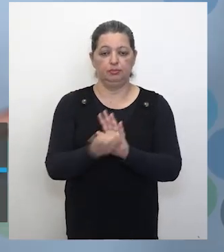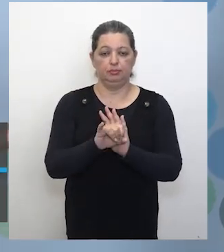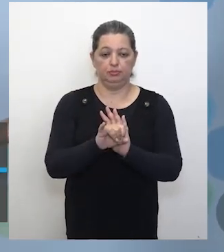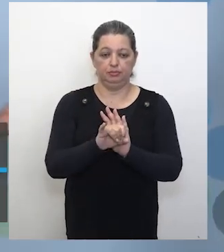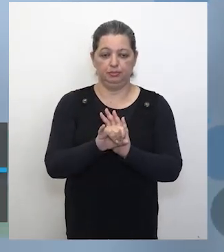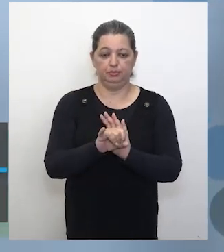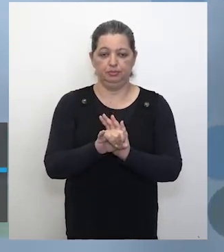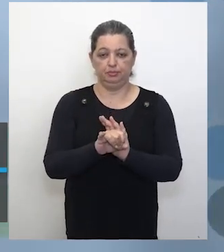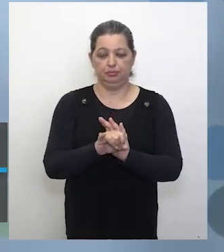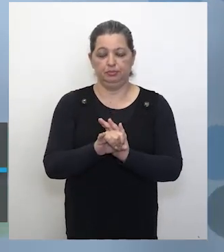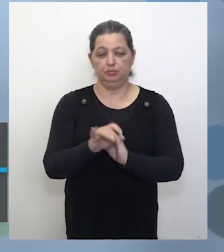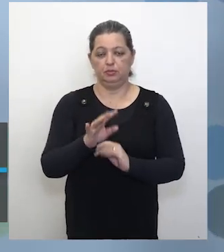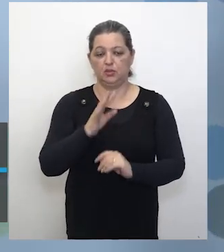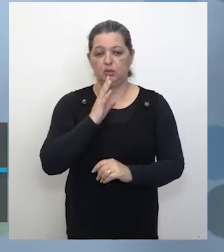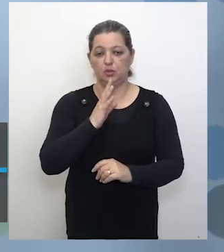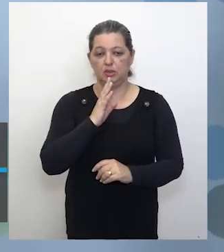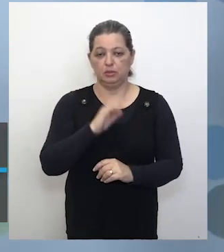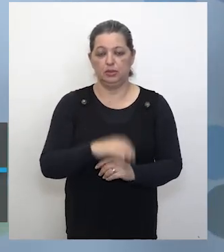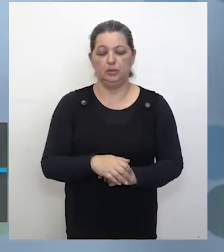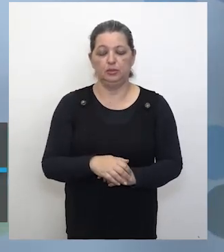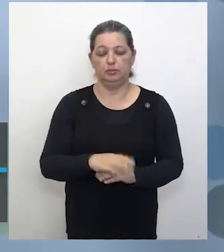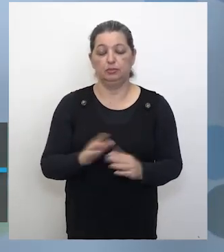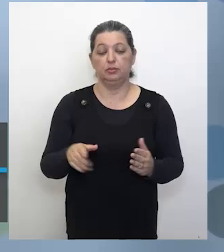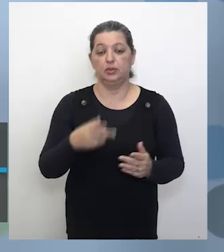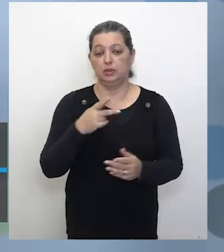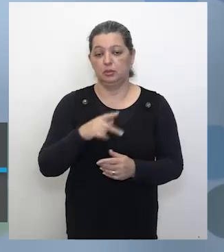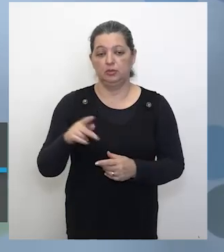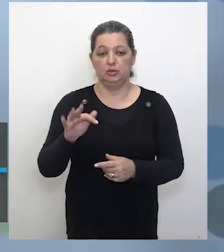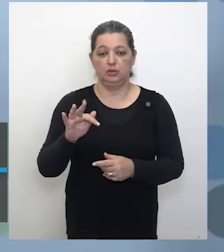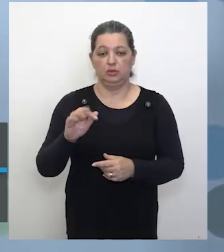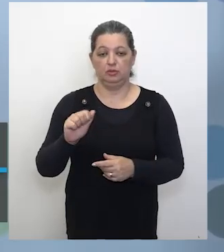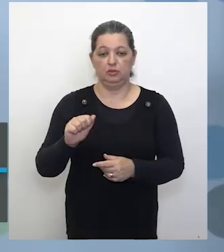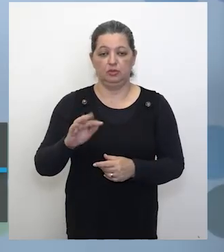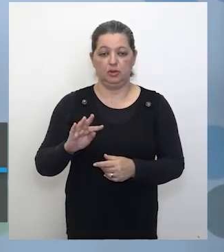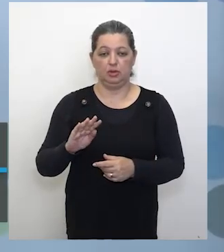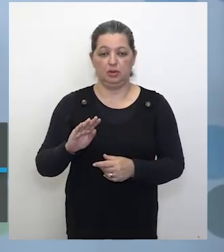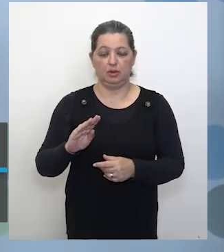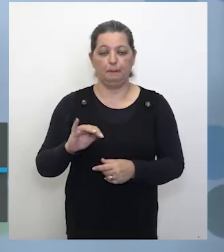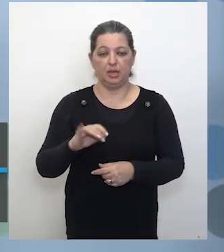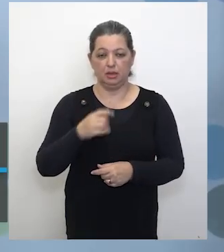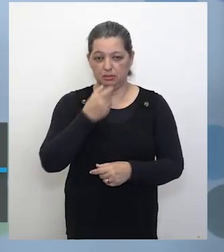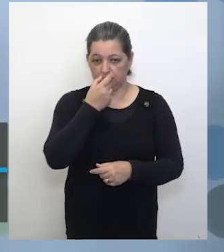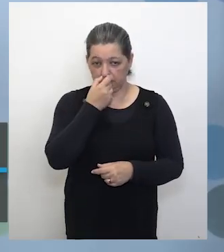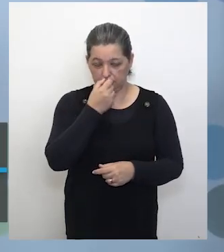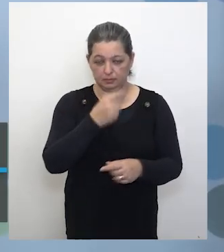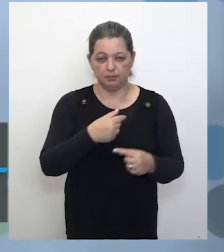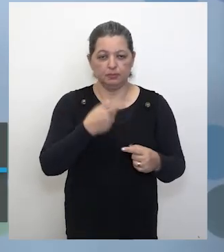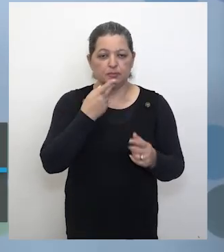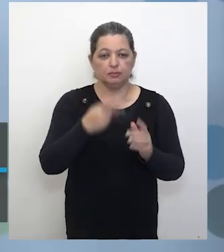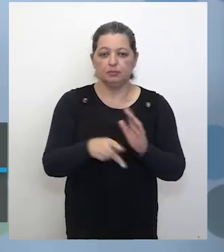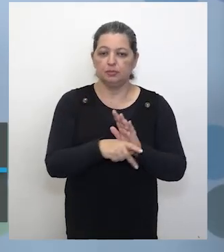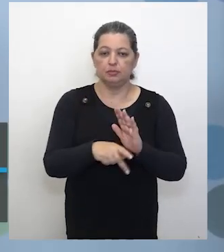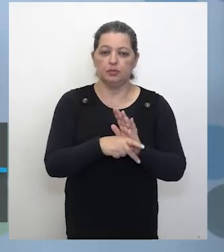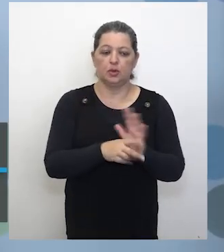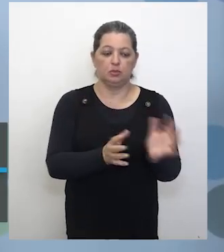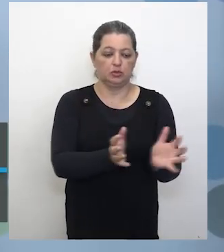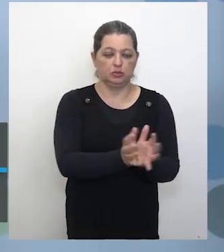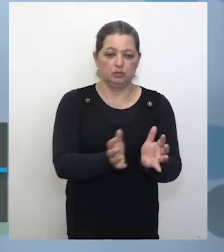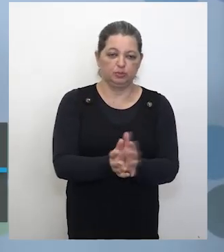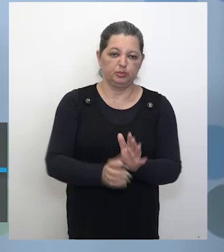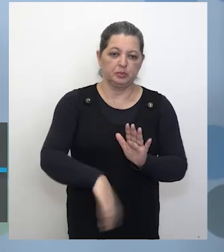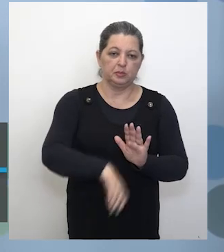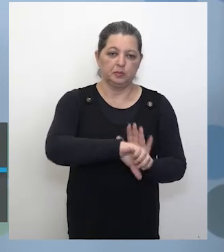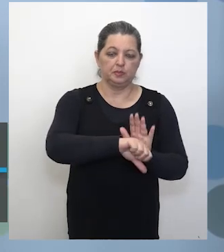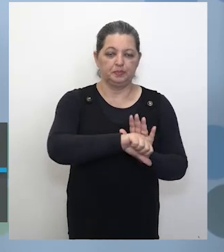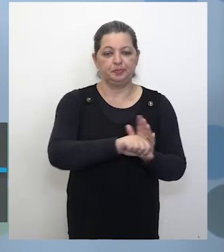de reconhecimento. Quando a Fabi ela traz esse exemplo, né, sobre facções ou mesmo uma condição de